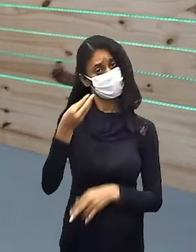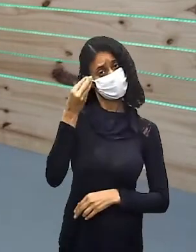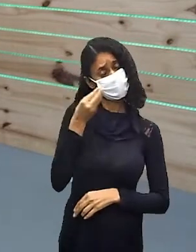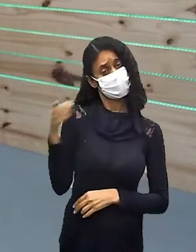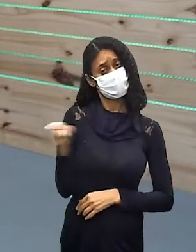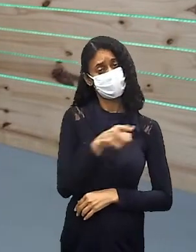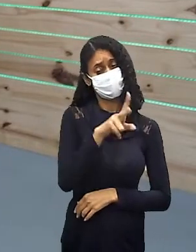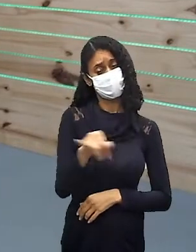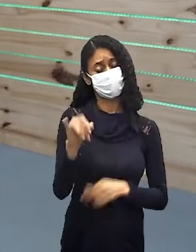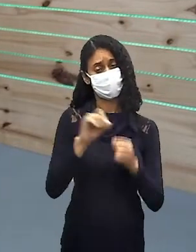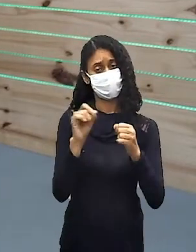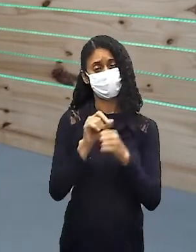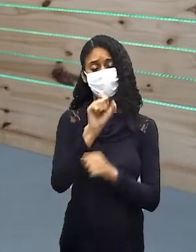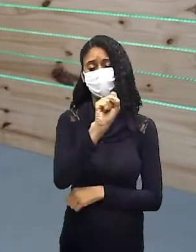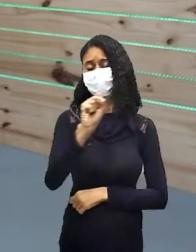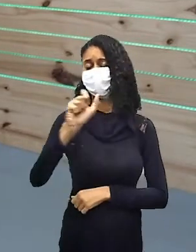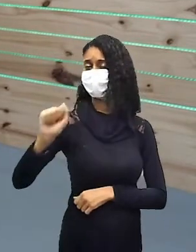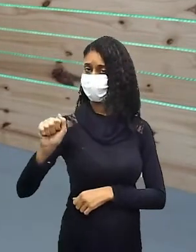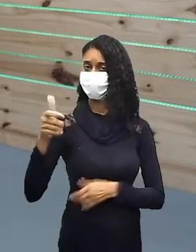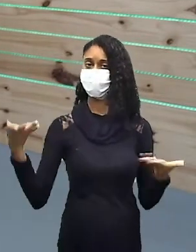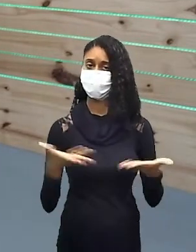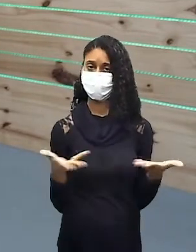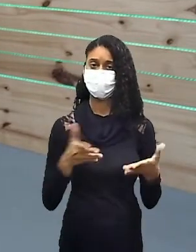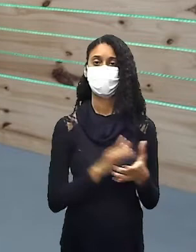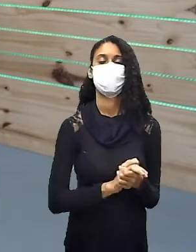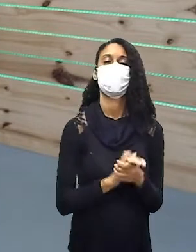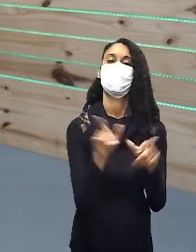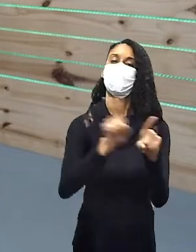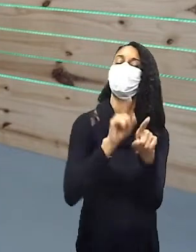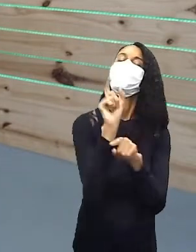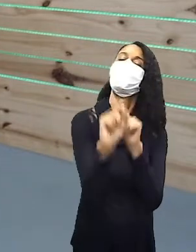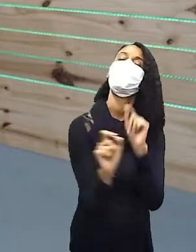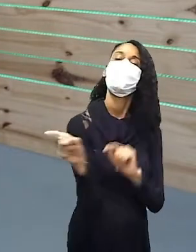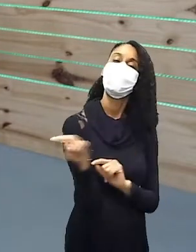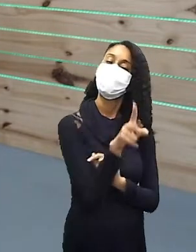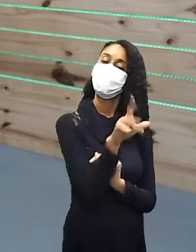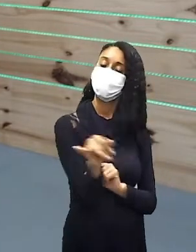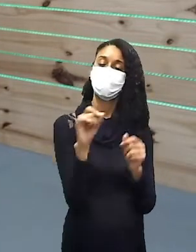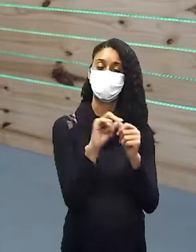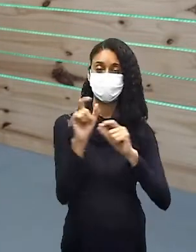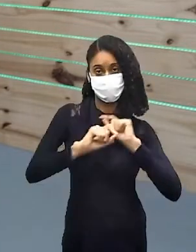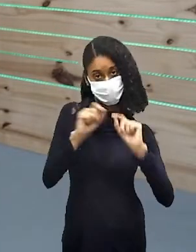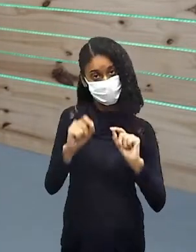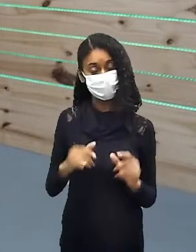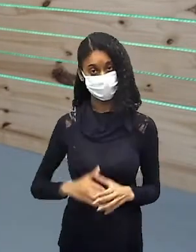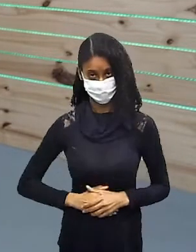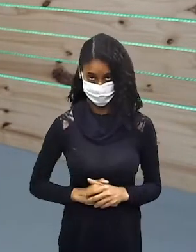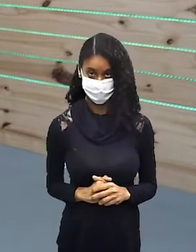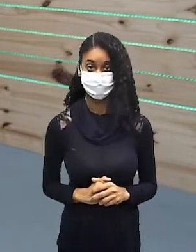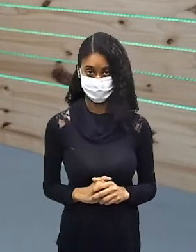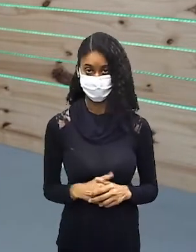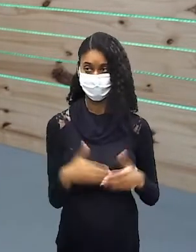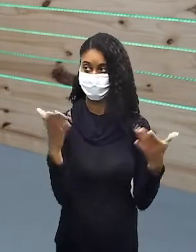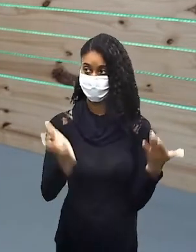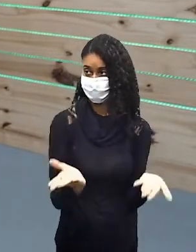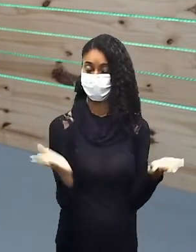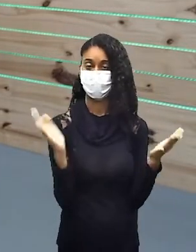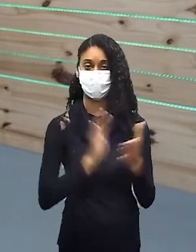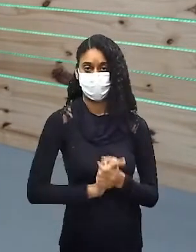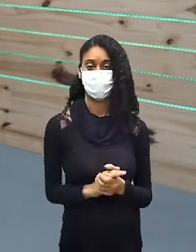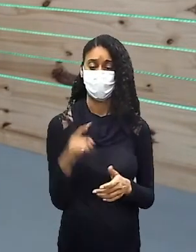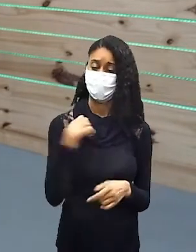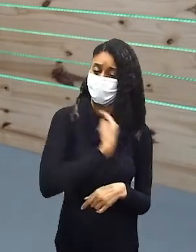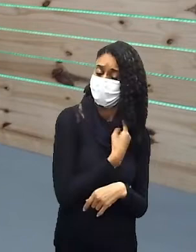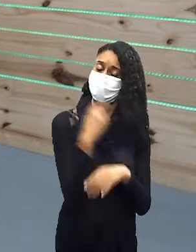que vai fazer SSA já esse ano, você que vai fazer valendo, tá? Então a gente